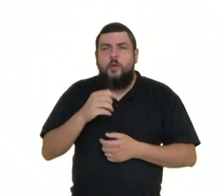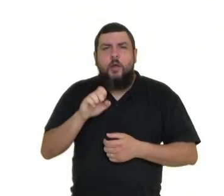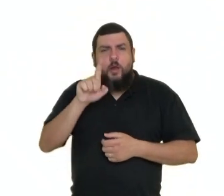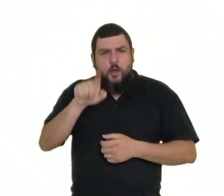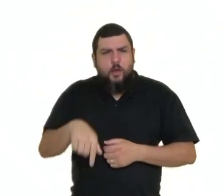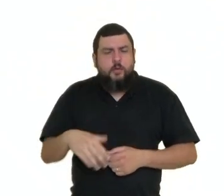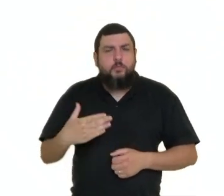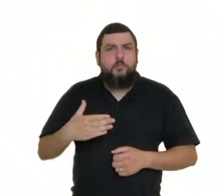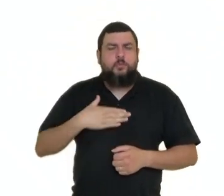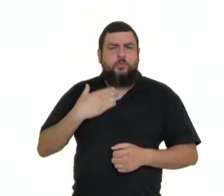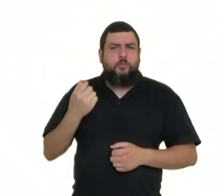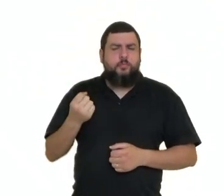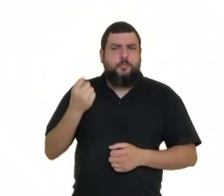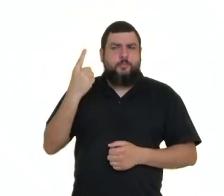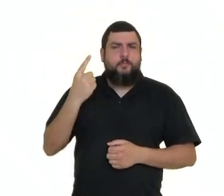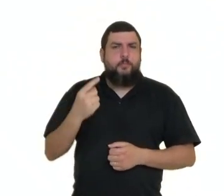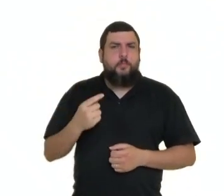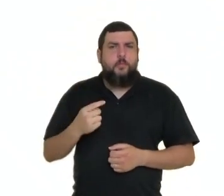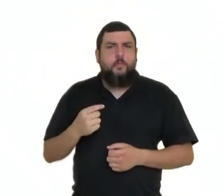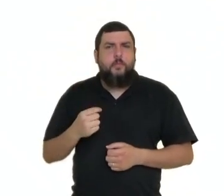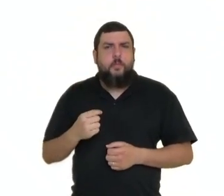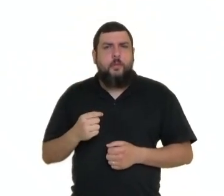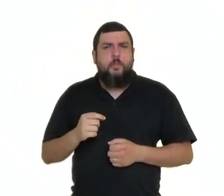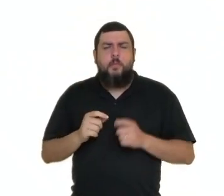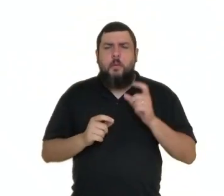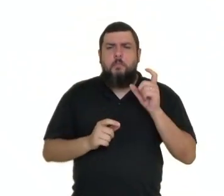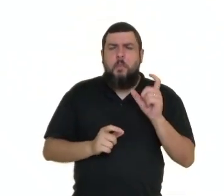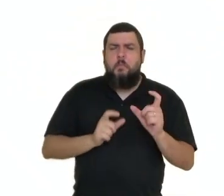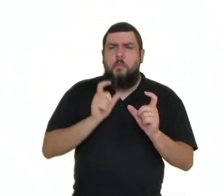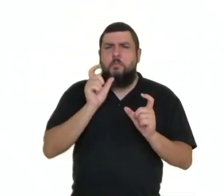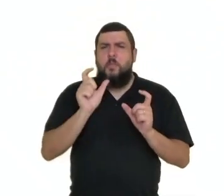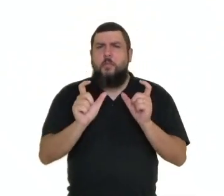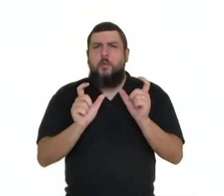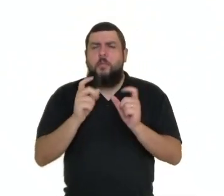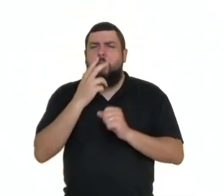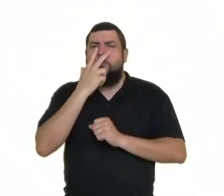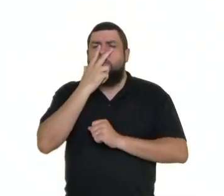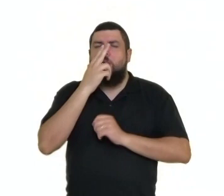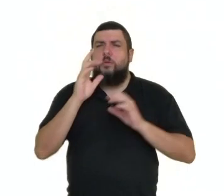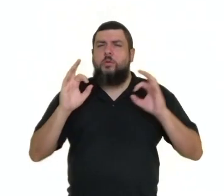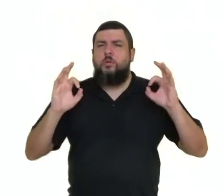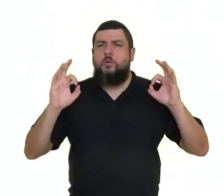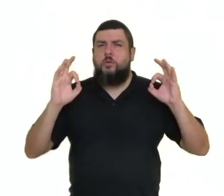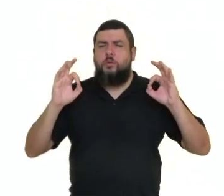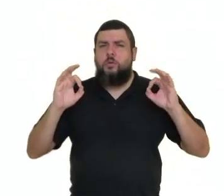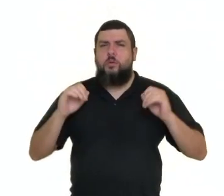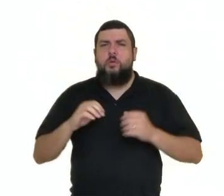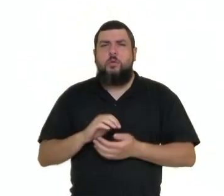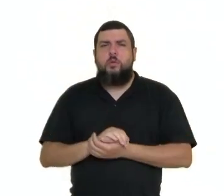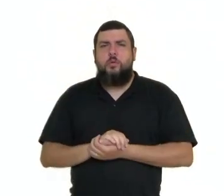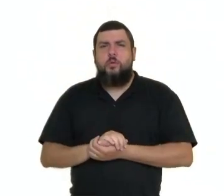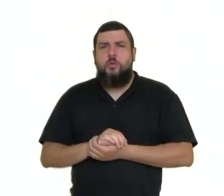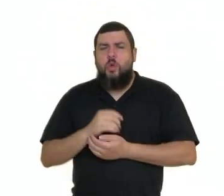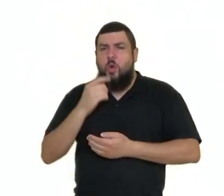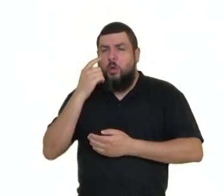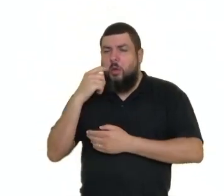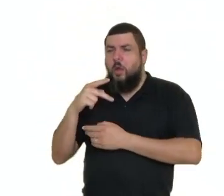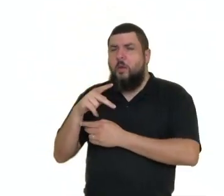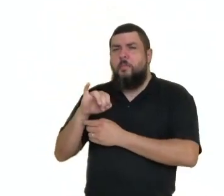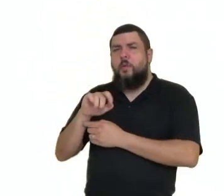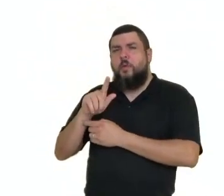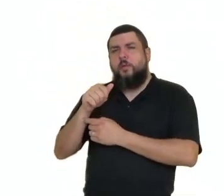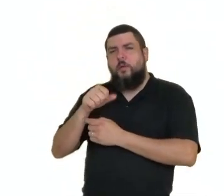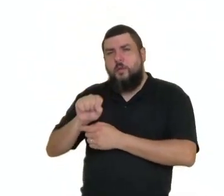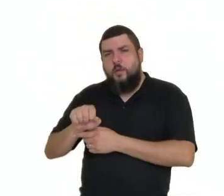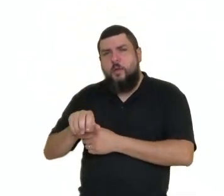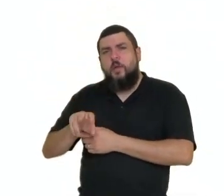em que cada expressão daquelas, né, as expressões ditas como eruditas, né, vaticinado, piegas,